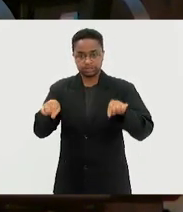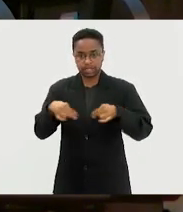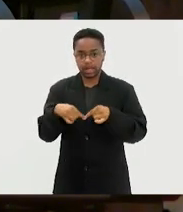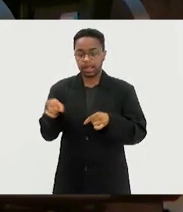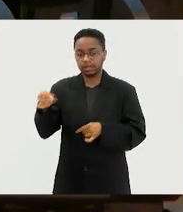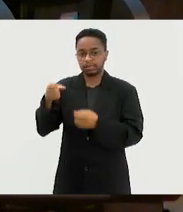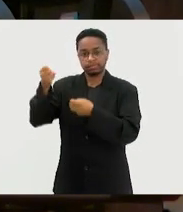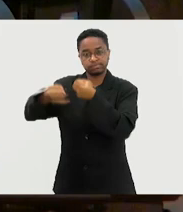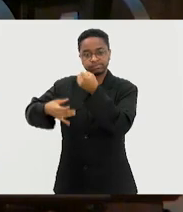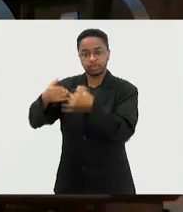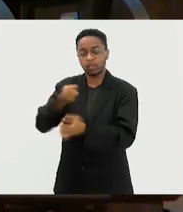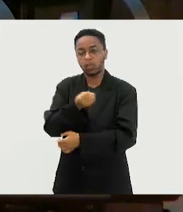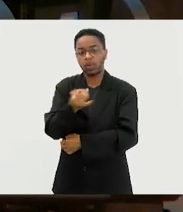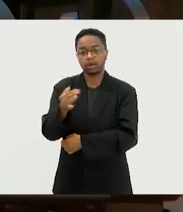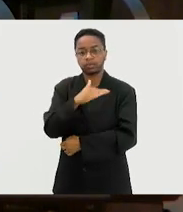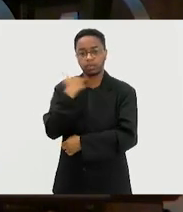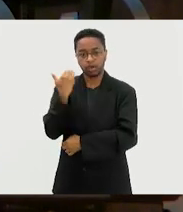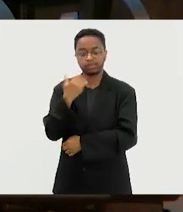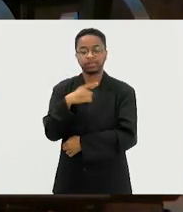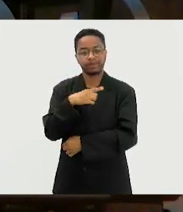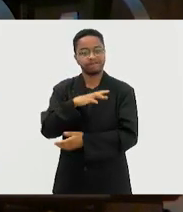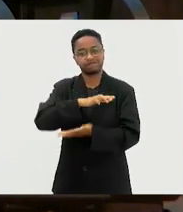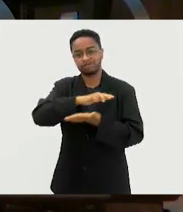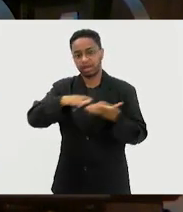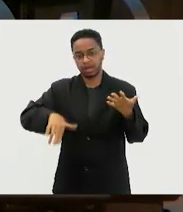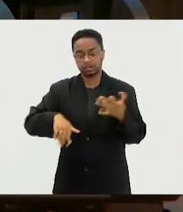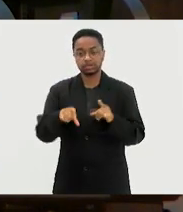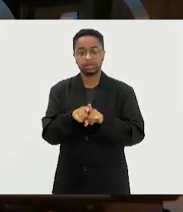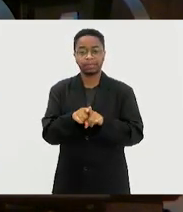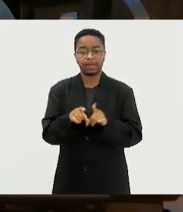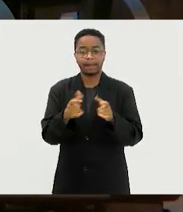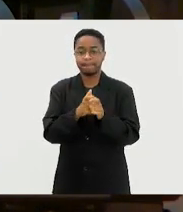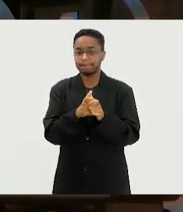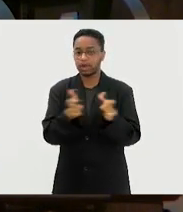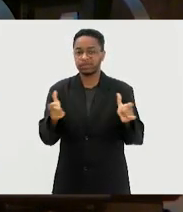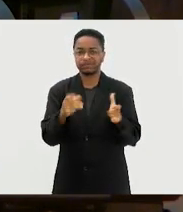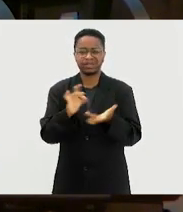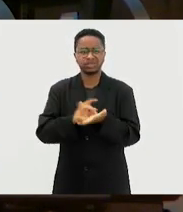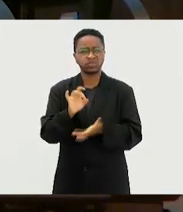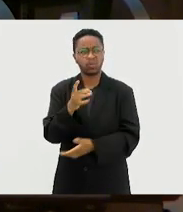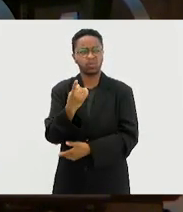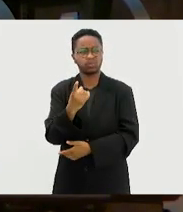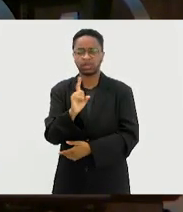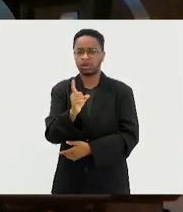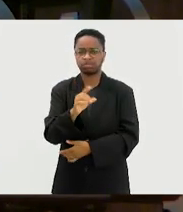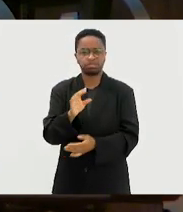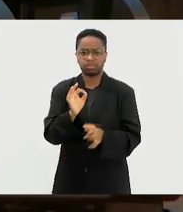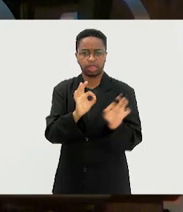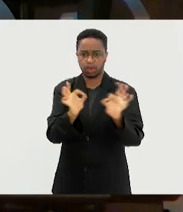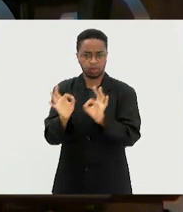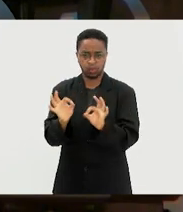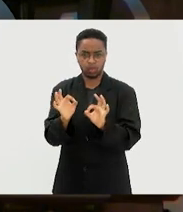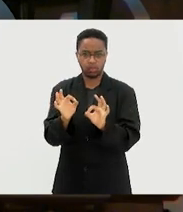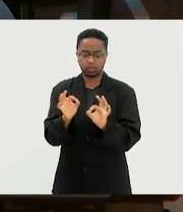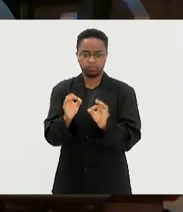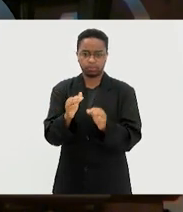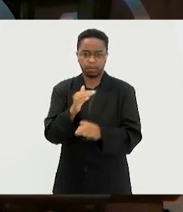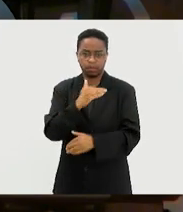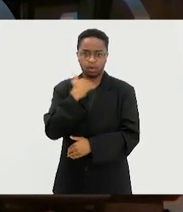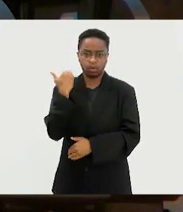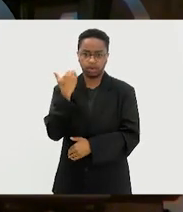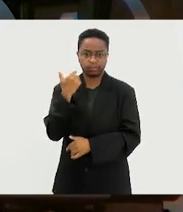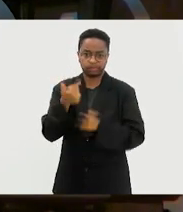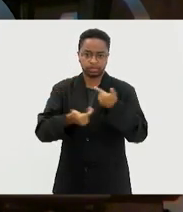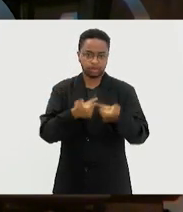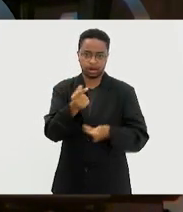nossos já morreram? Foram vários. E a maioria, somente um, ou melhor, nenhum, melhor dizendo, morreu